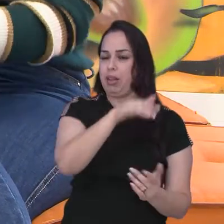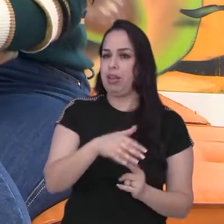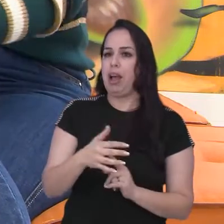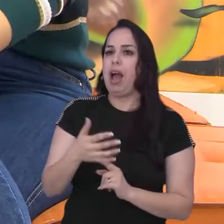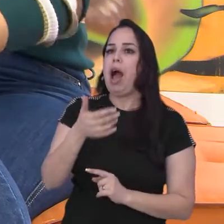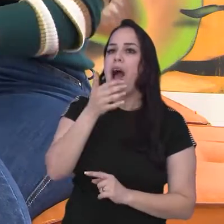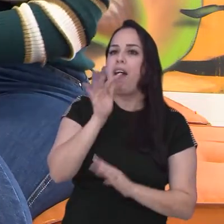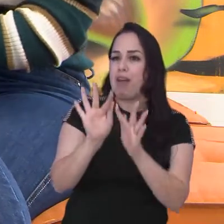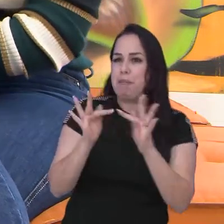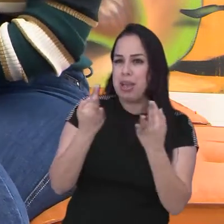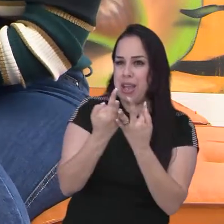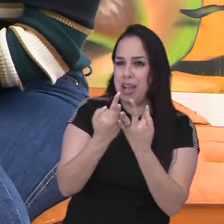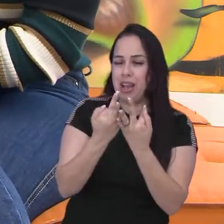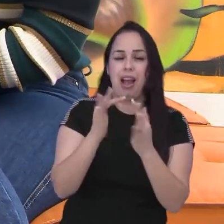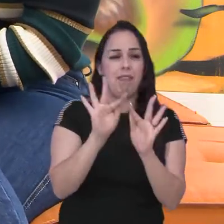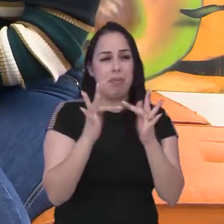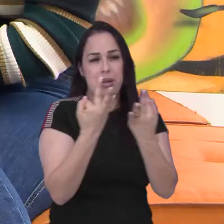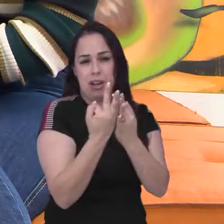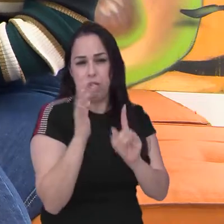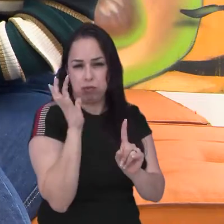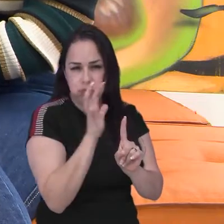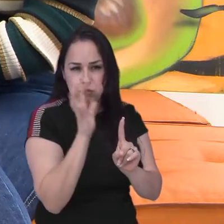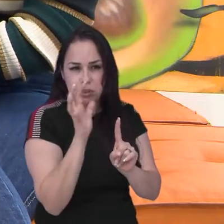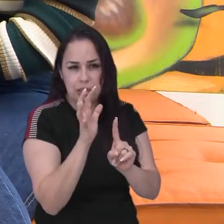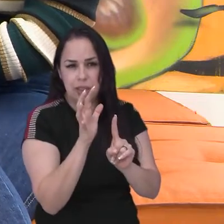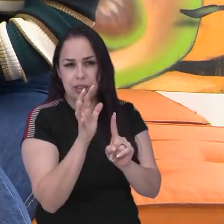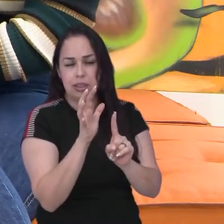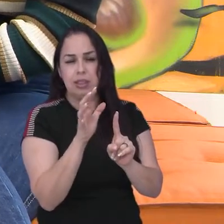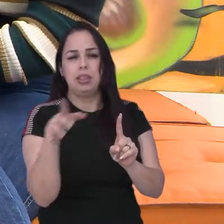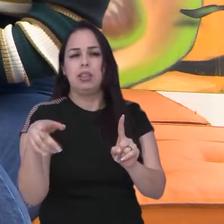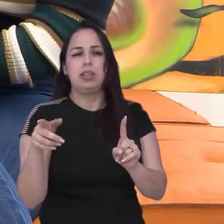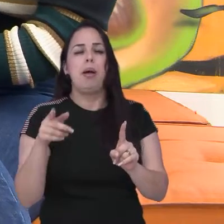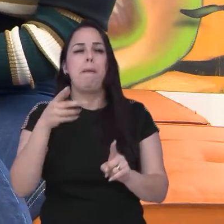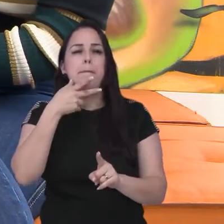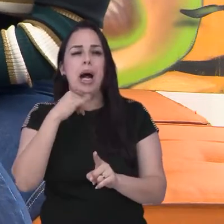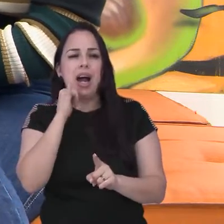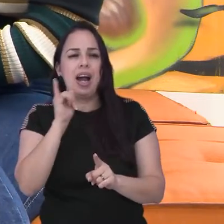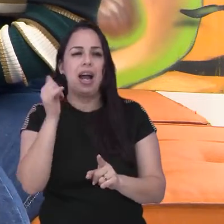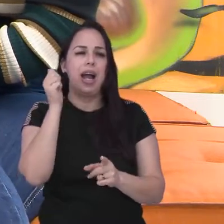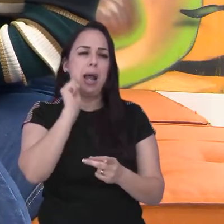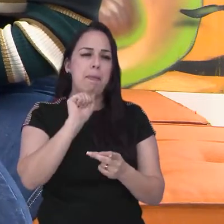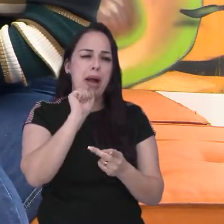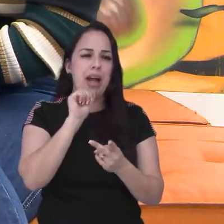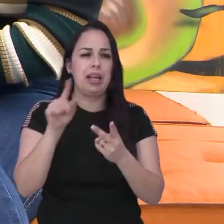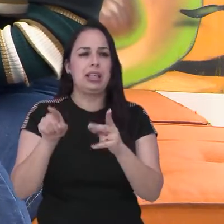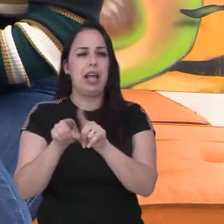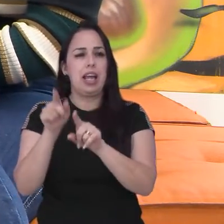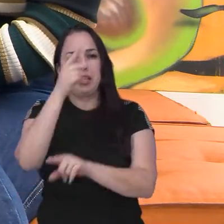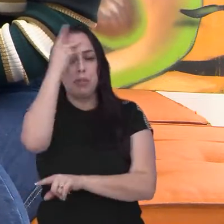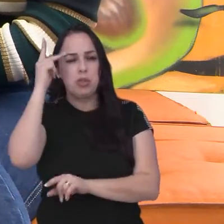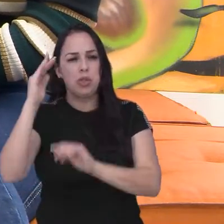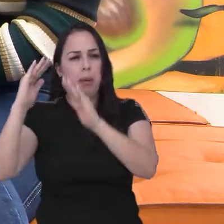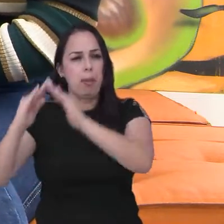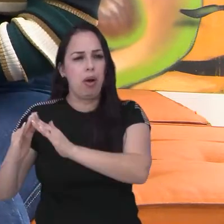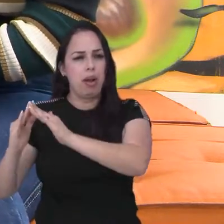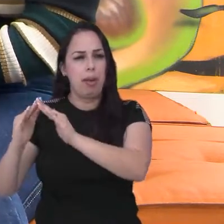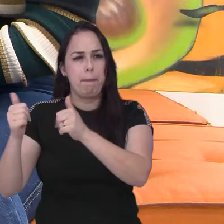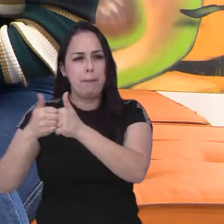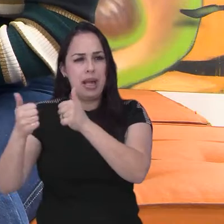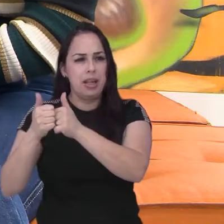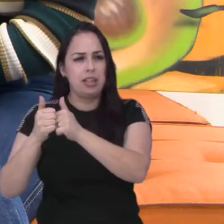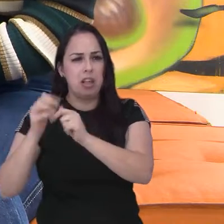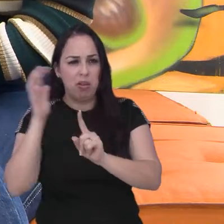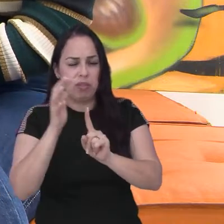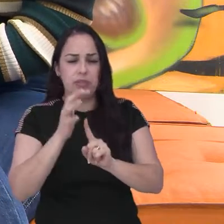também. Você pode falar um pouco mais, assim, o que você tinha de... O que você teve de influência deles, ali do bairro? Teve algumas